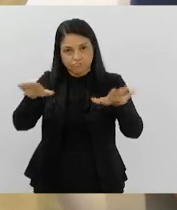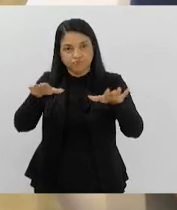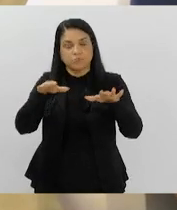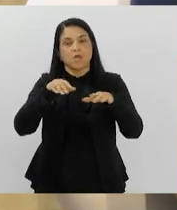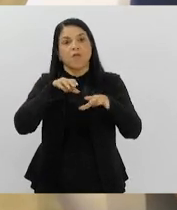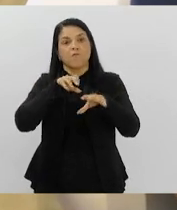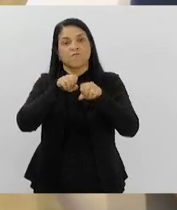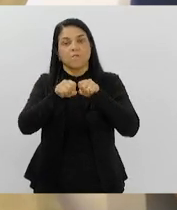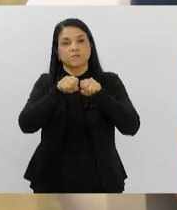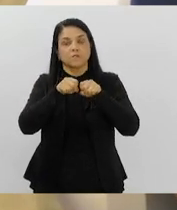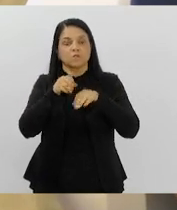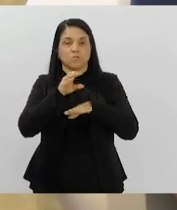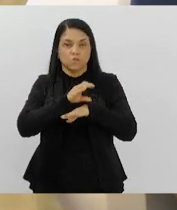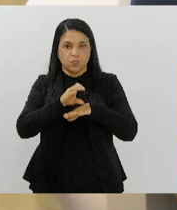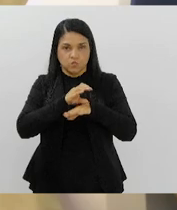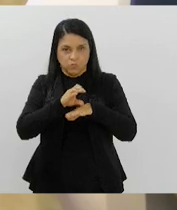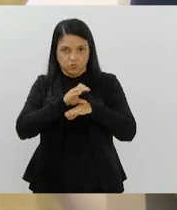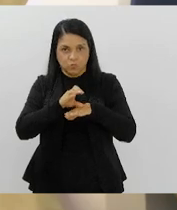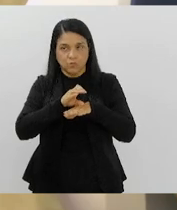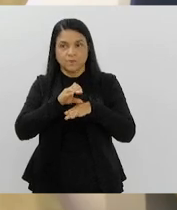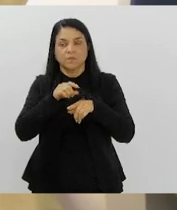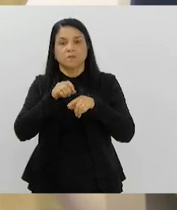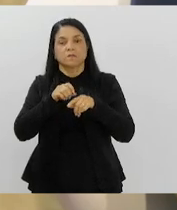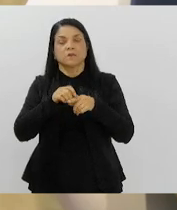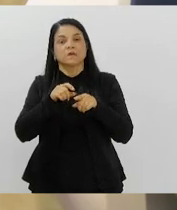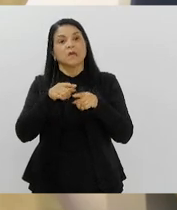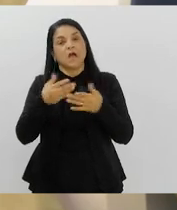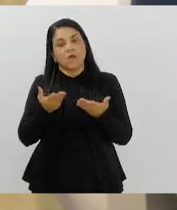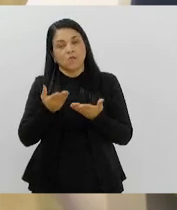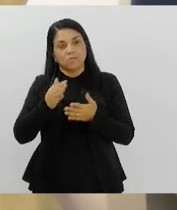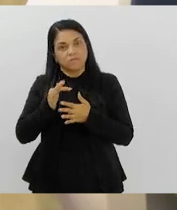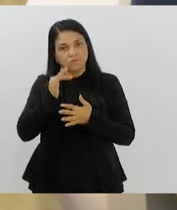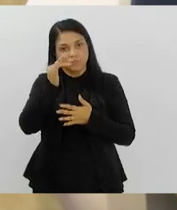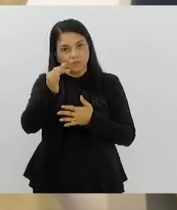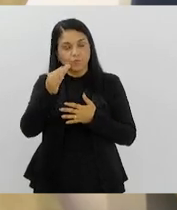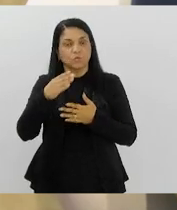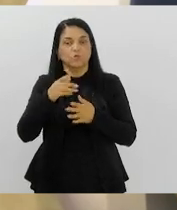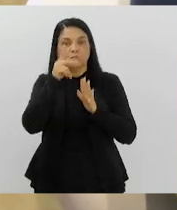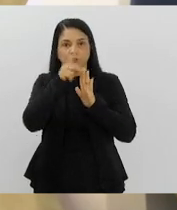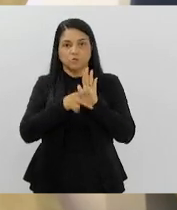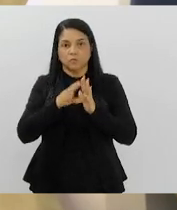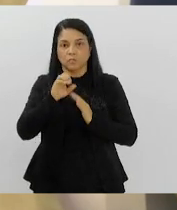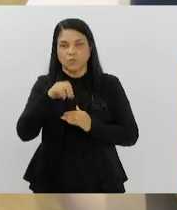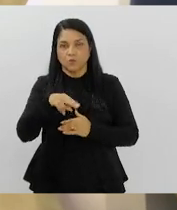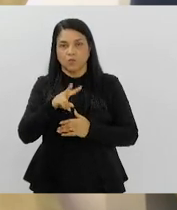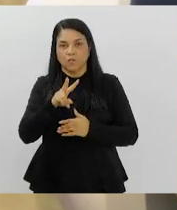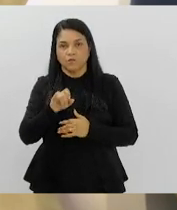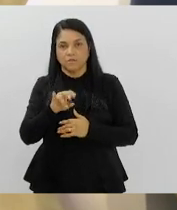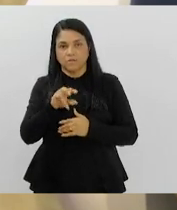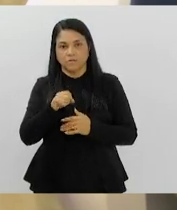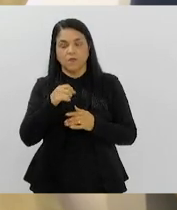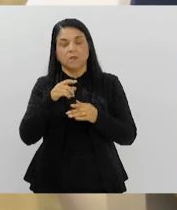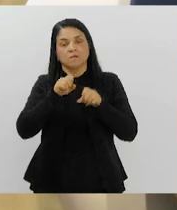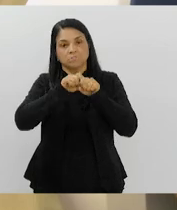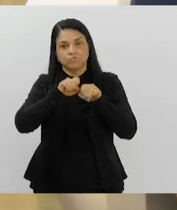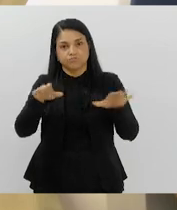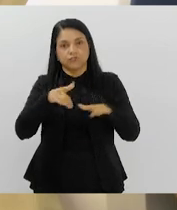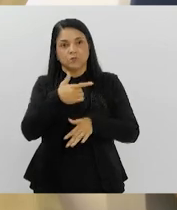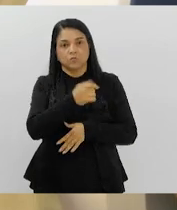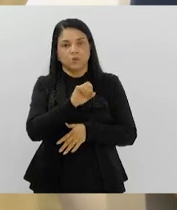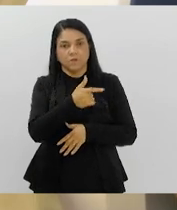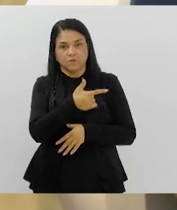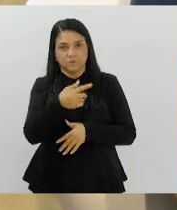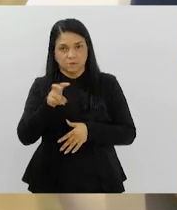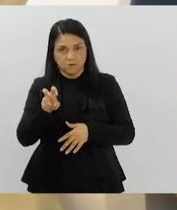rede. A tendência agora é essa formação do projeto Conviver sair para toda a nossa rede no ano de 2025, e